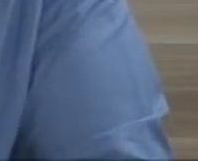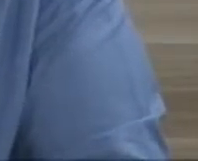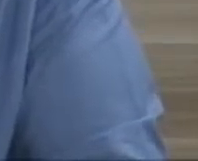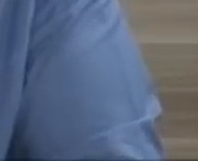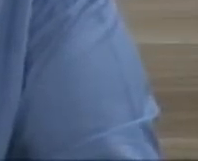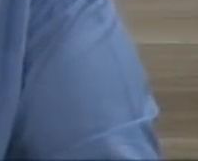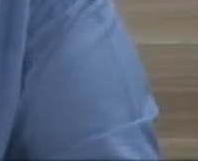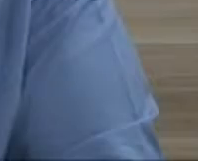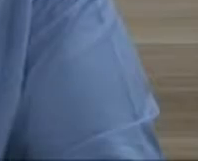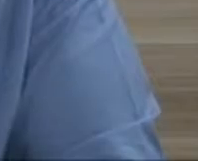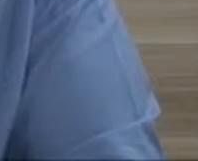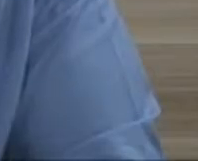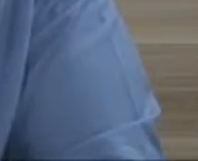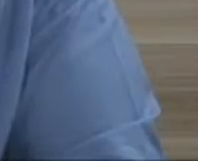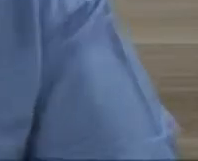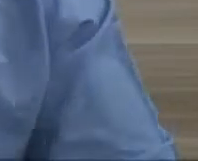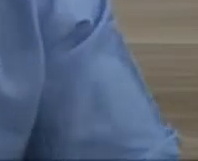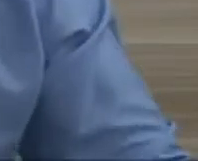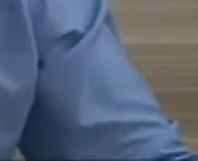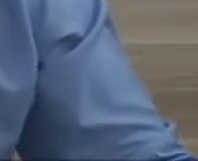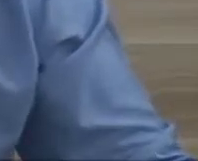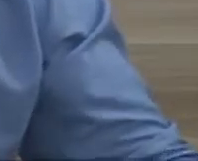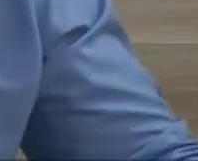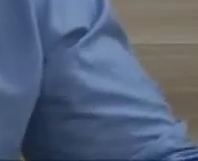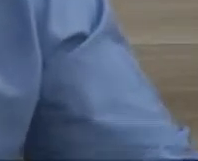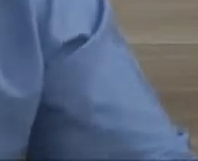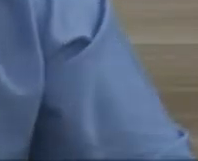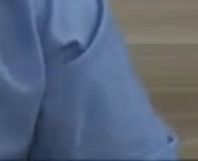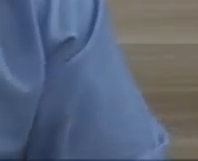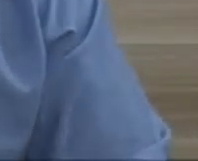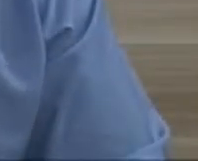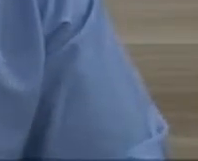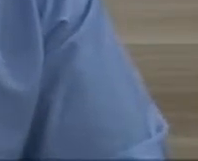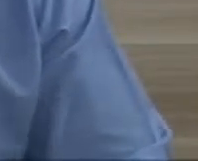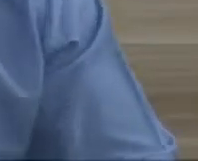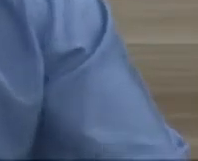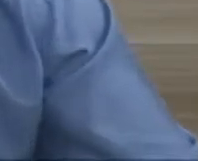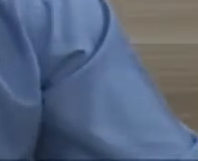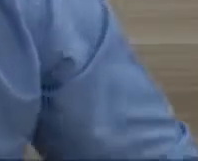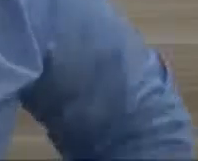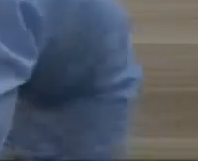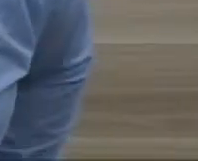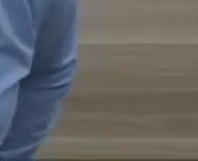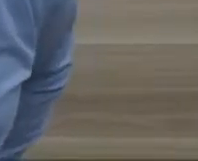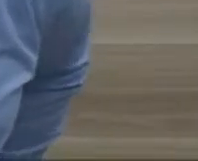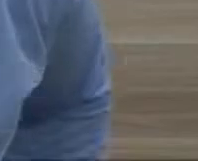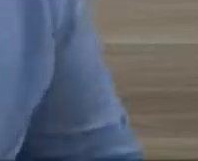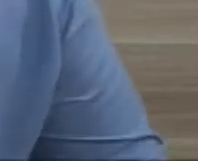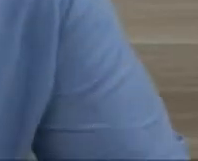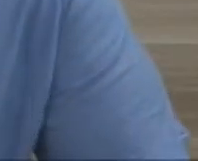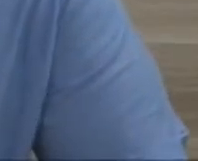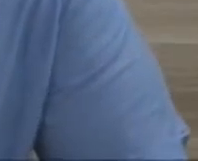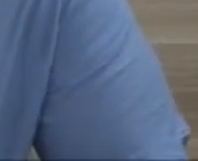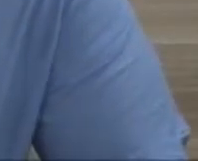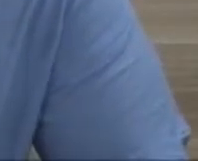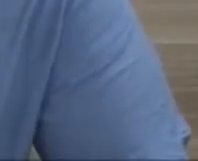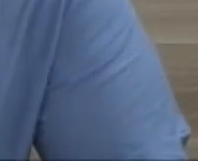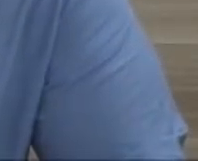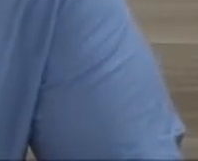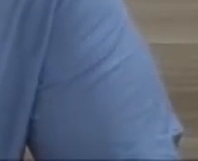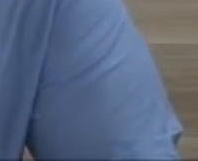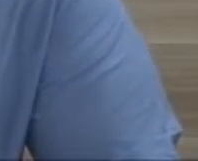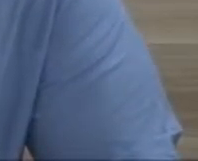pelo executivo para tratar a respeito, executivo não, foi proposta pelo legislativo para tratar a respeito do